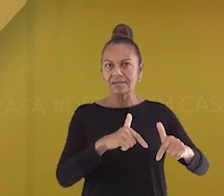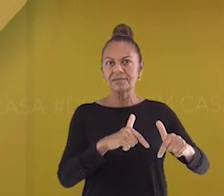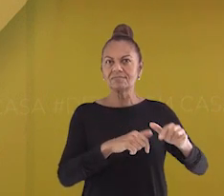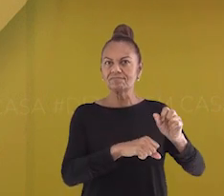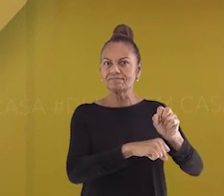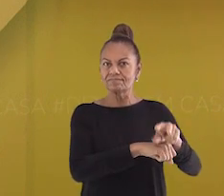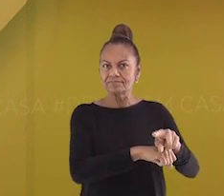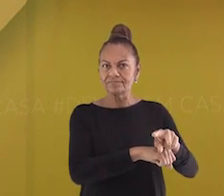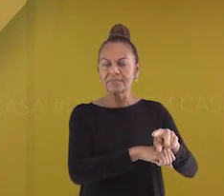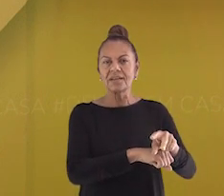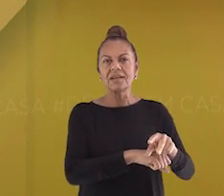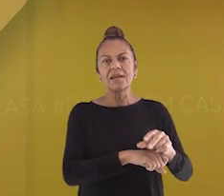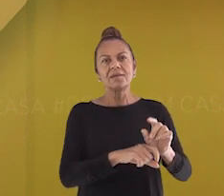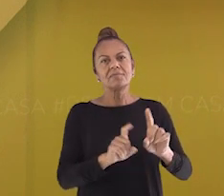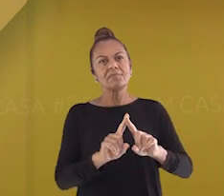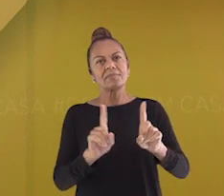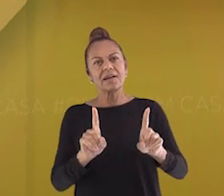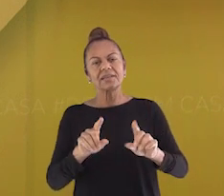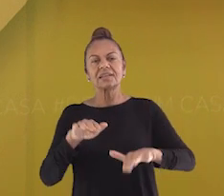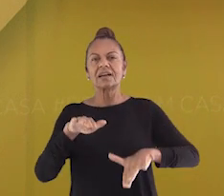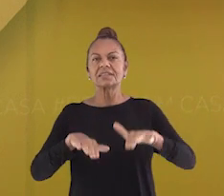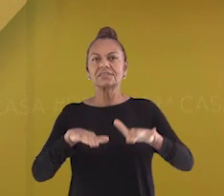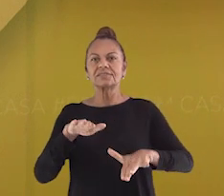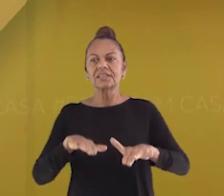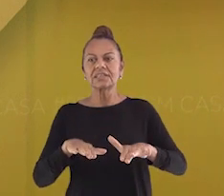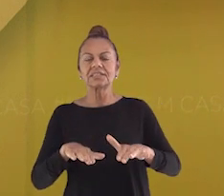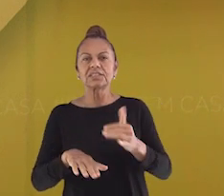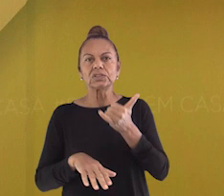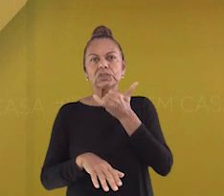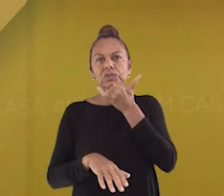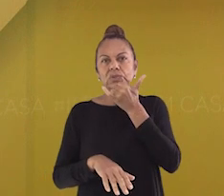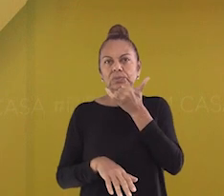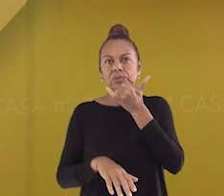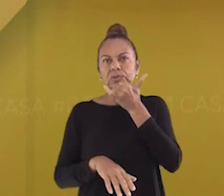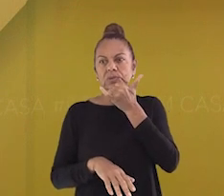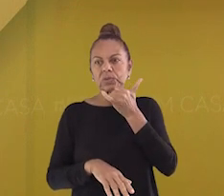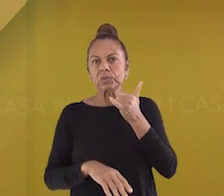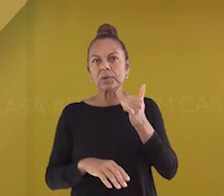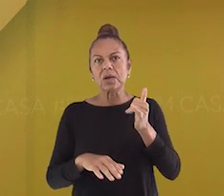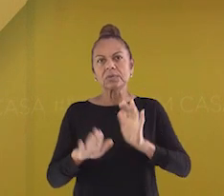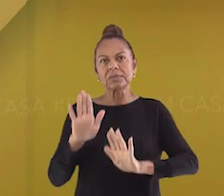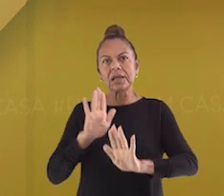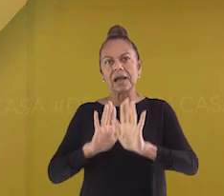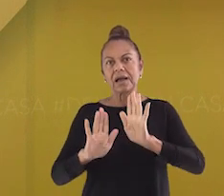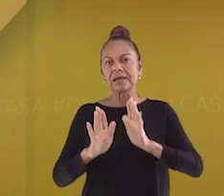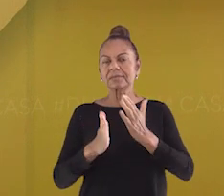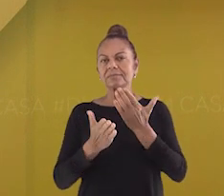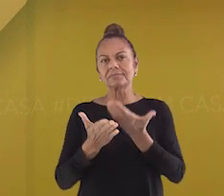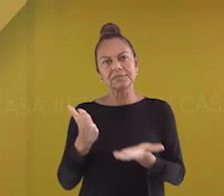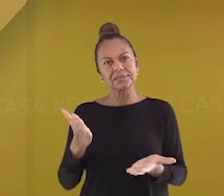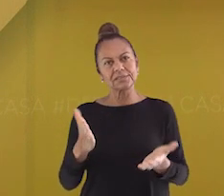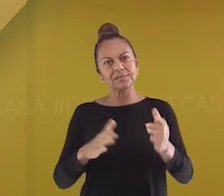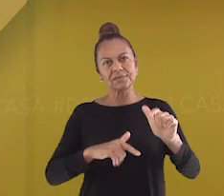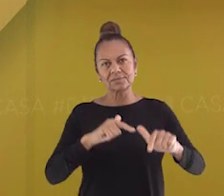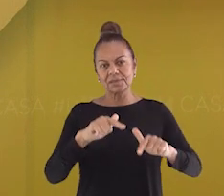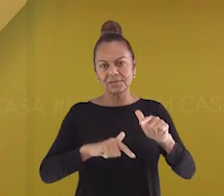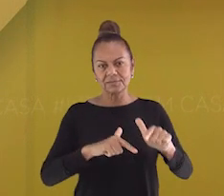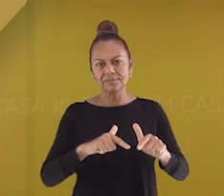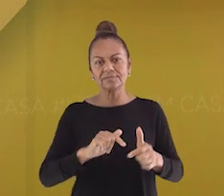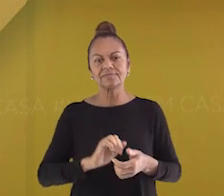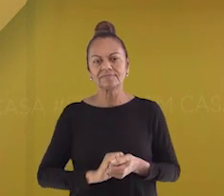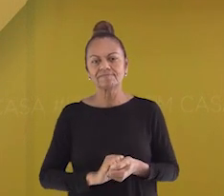o funcionário deixa às vezes de cobrar seus direitos com medo de perder o emprego. A PEA,